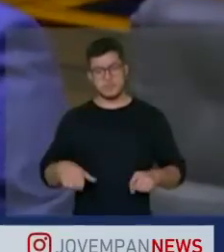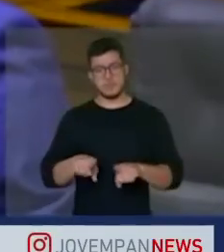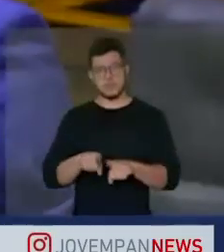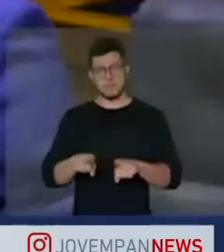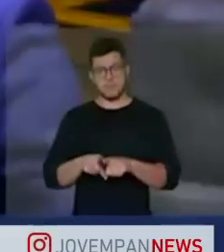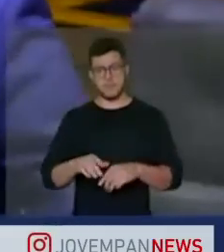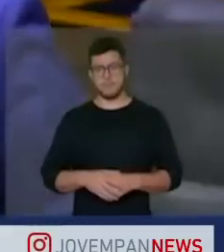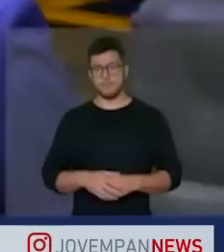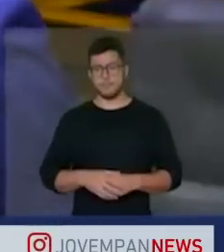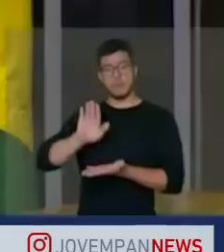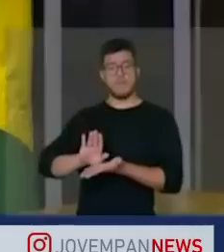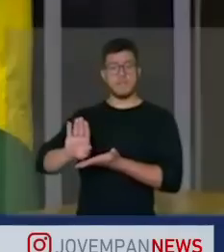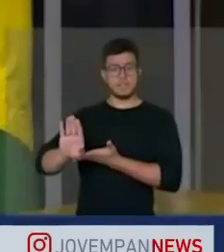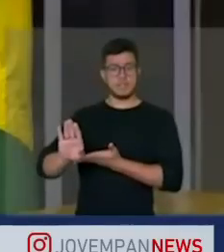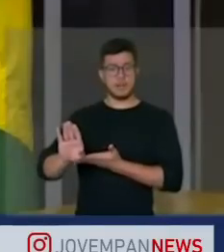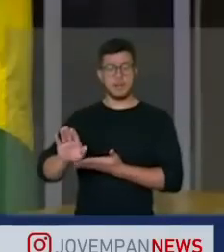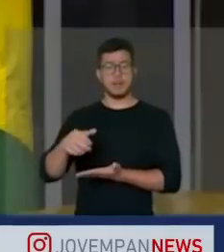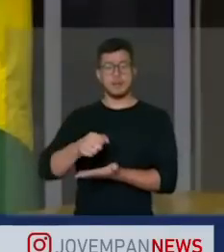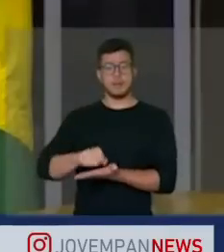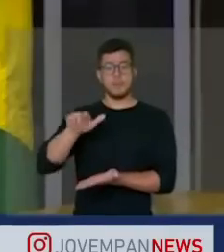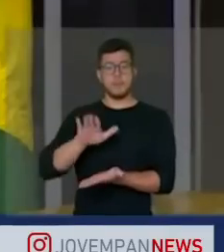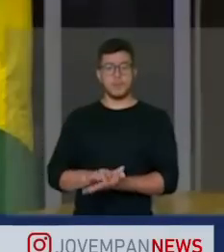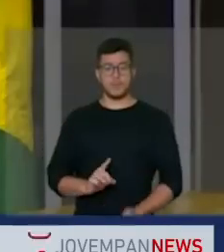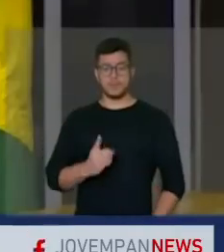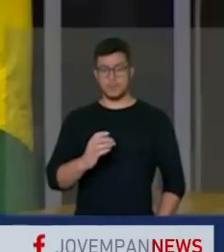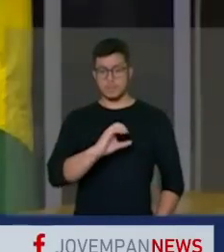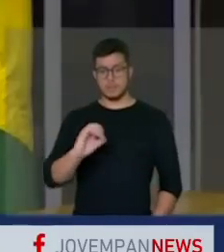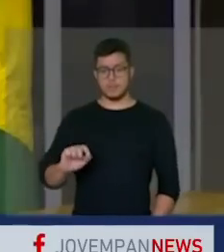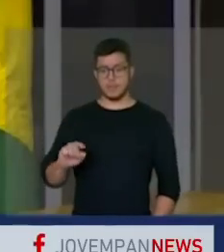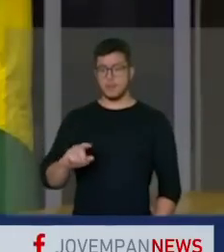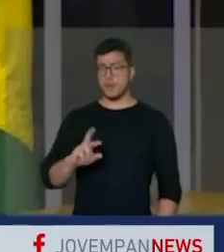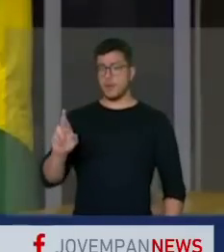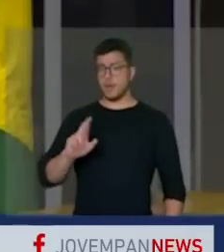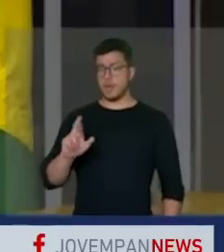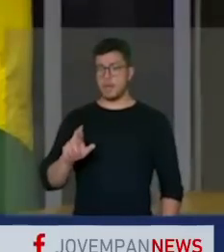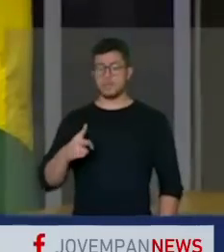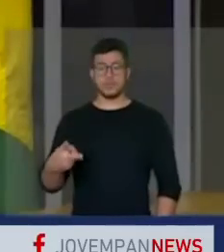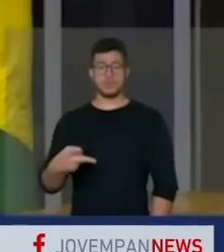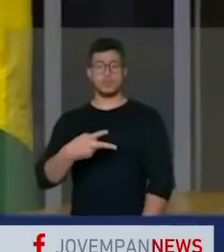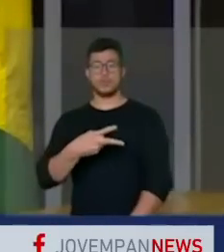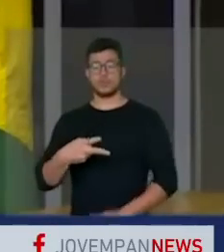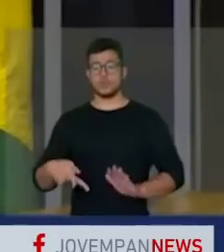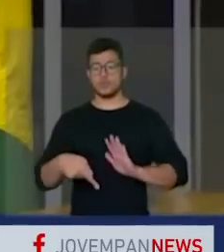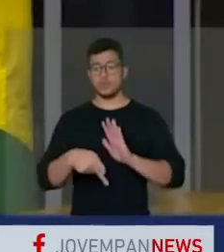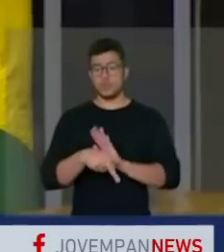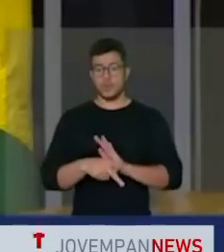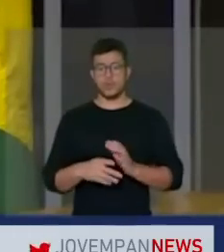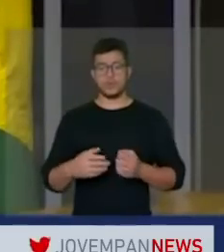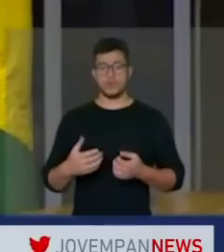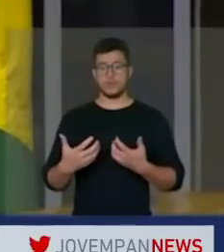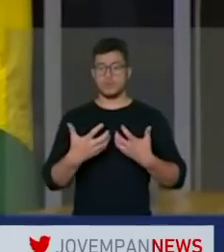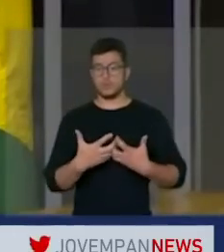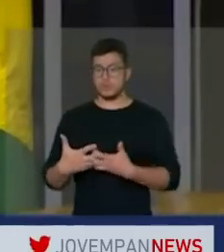do PT foi se manifestar. O deputado Marcel Van Hatten, do Novo, do Rio Grande do Sul, também criticou o ministro do STF.